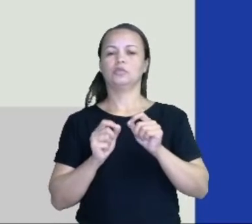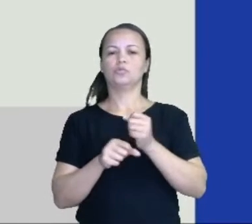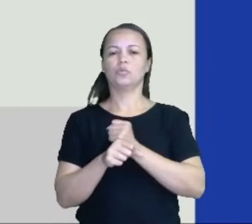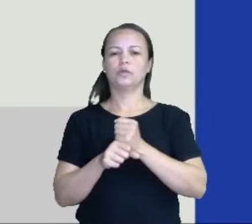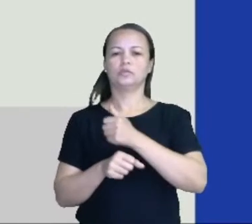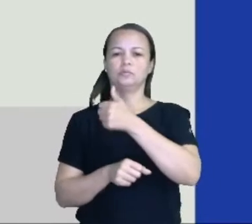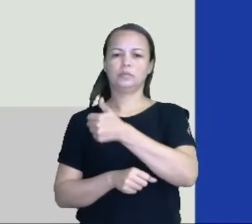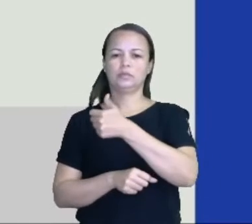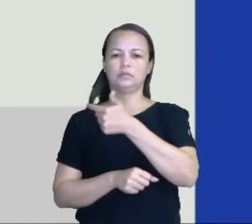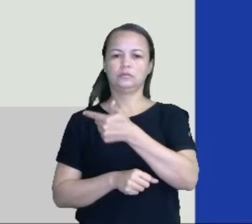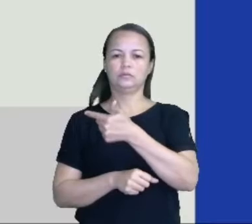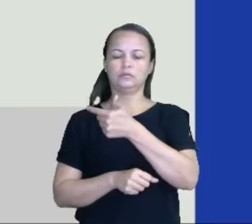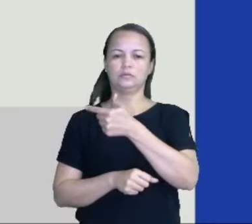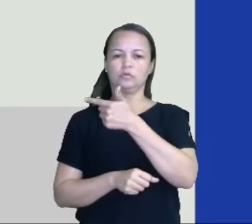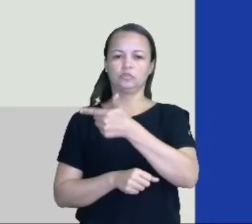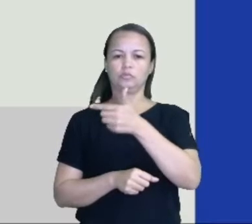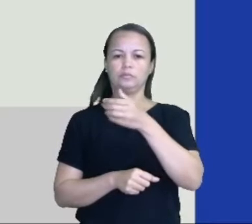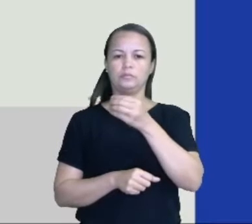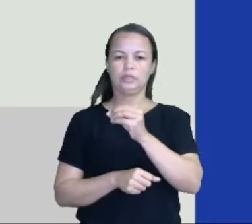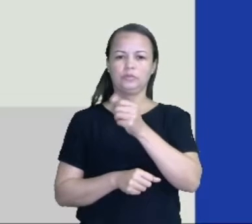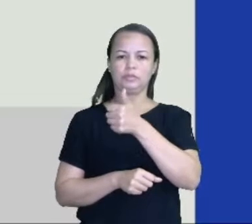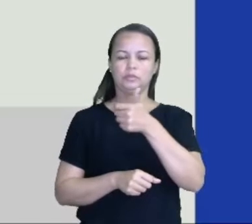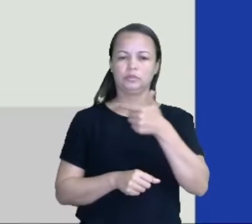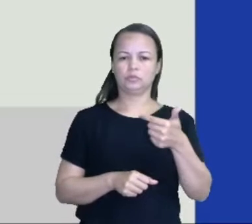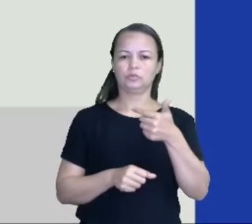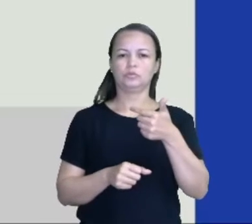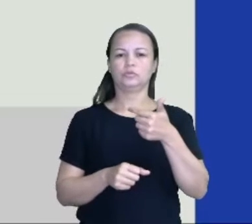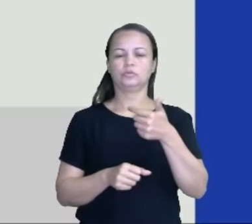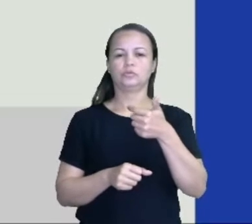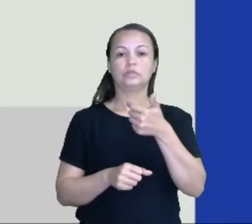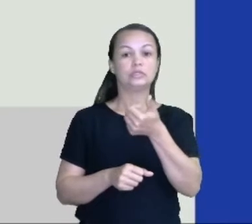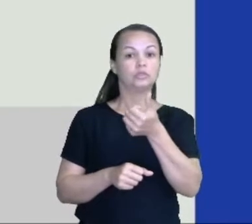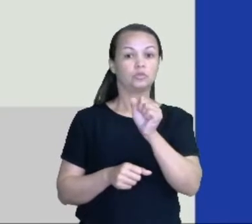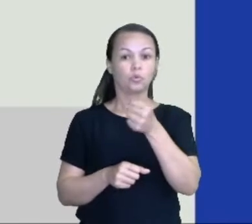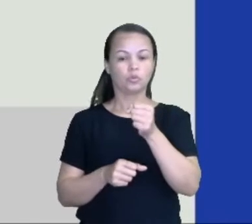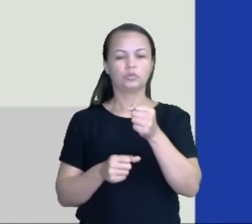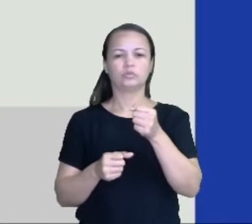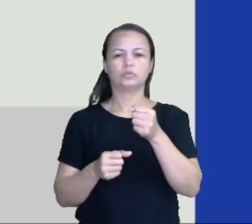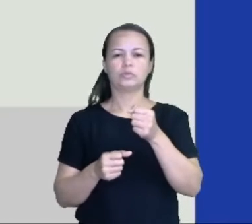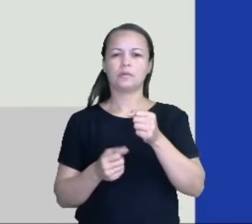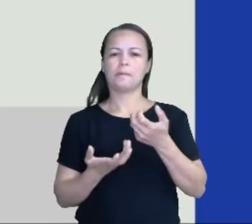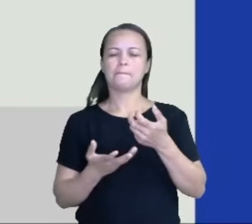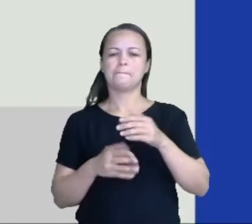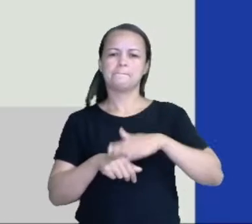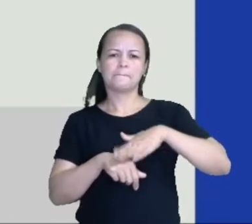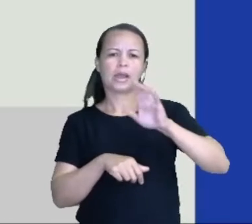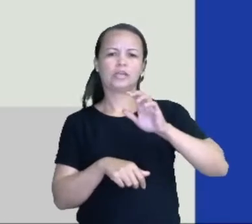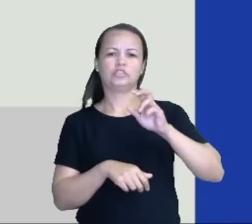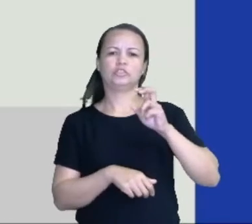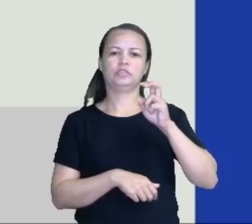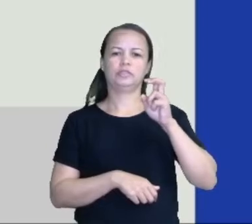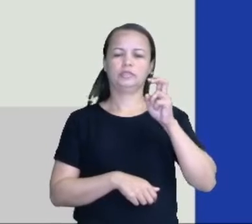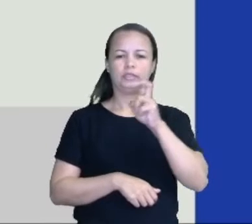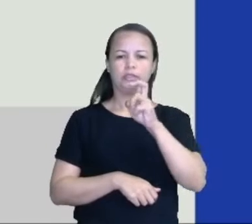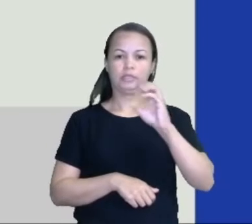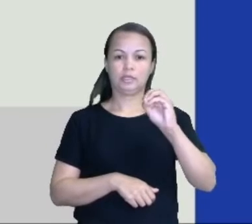tinha um faturamento, aliás, uma avaliação de mercado de mais de 500 bilhões. Então, e